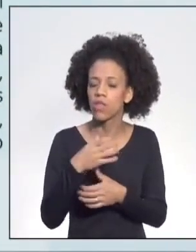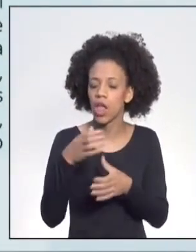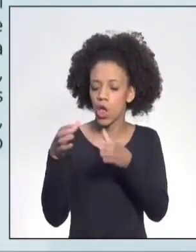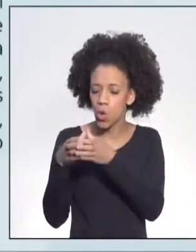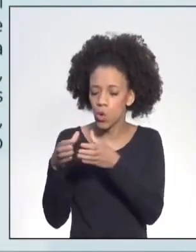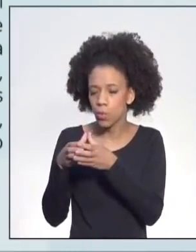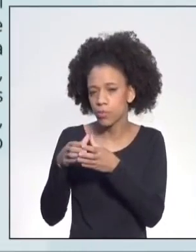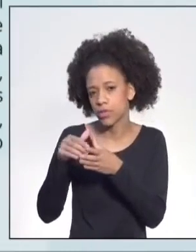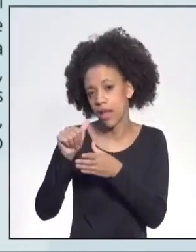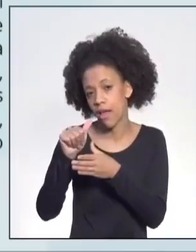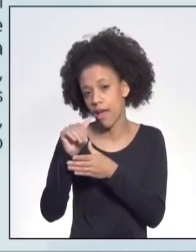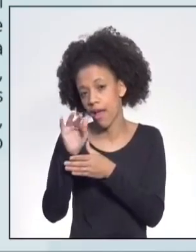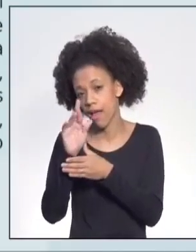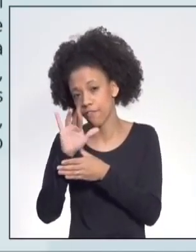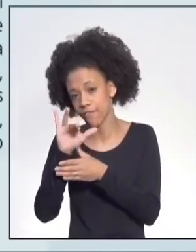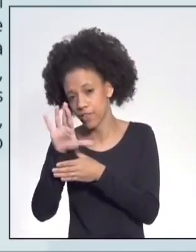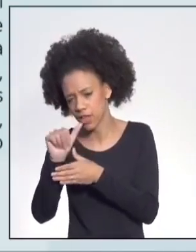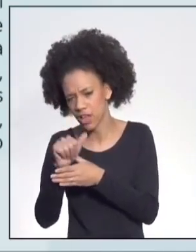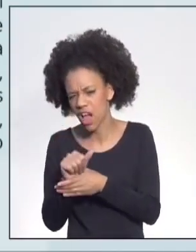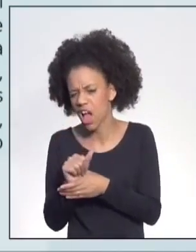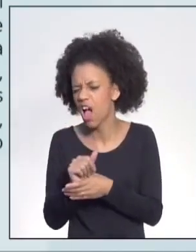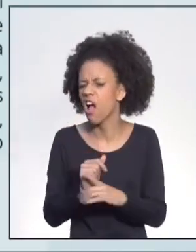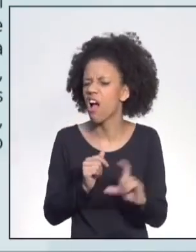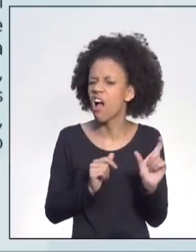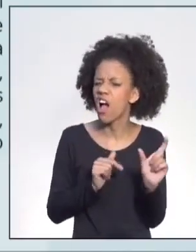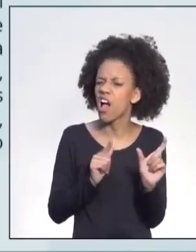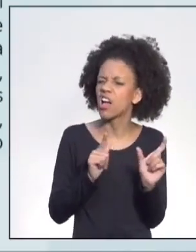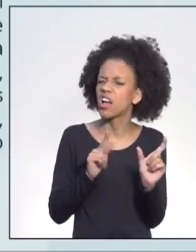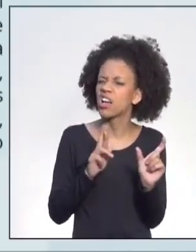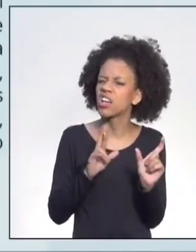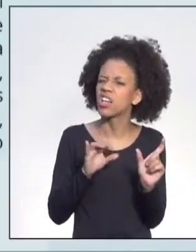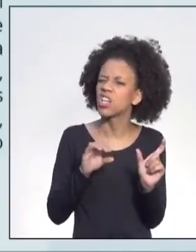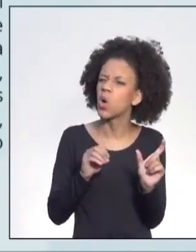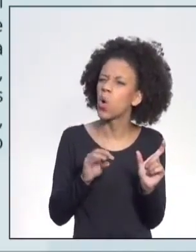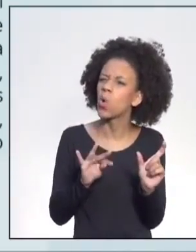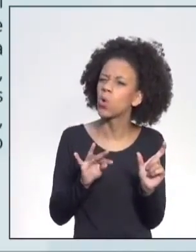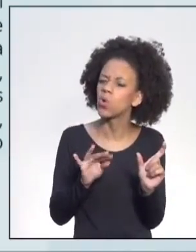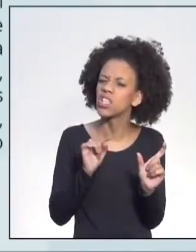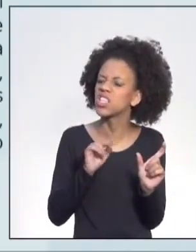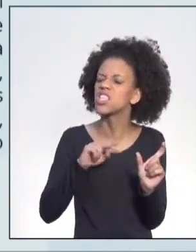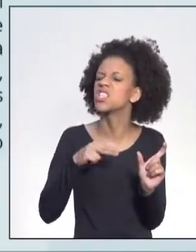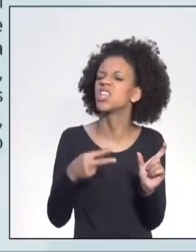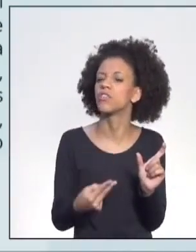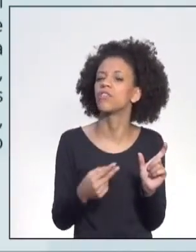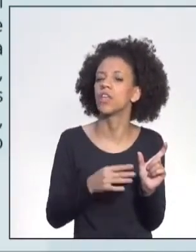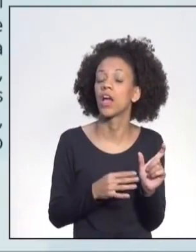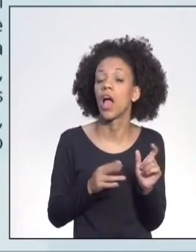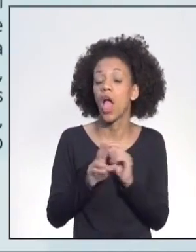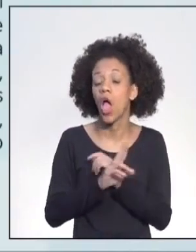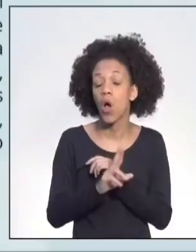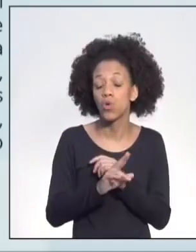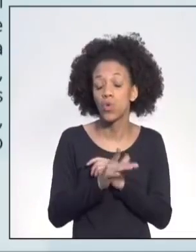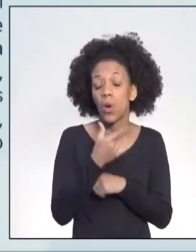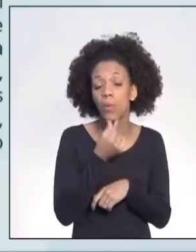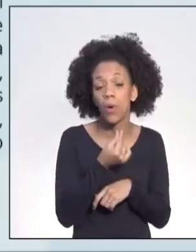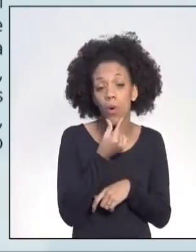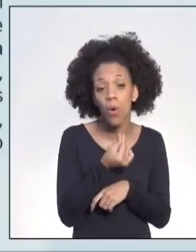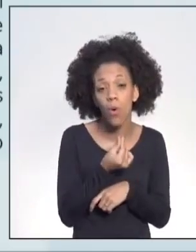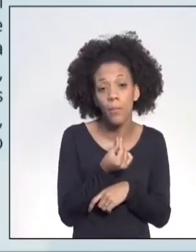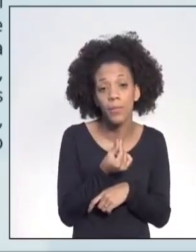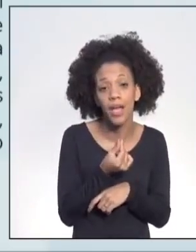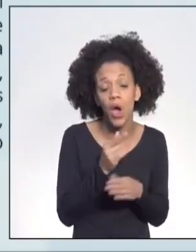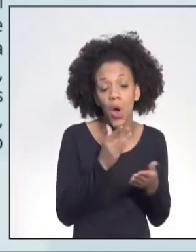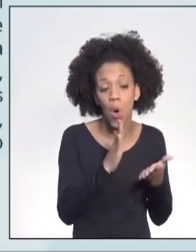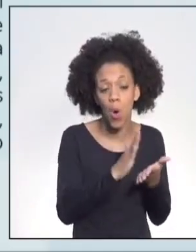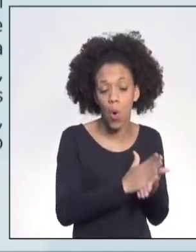africanos. O griot. O que é um griot? É o nome dado a um homem conhecido como o